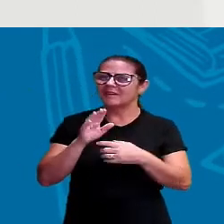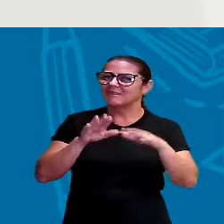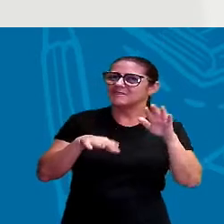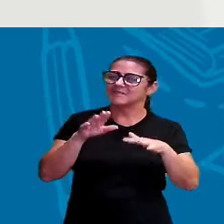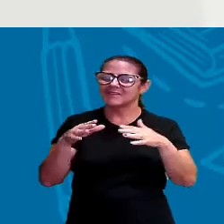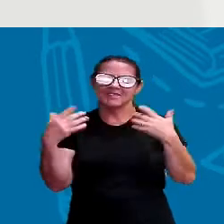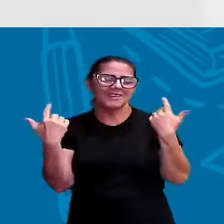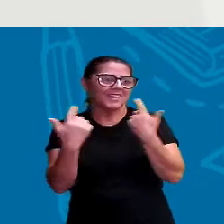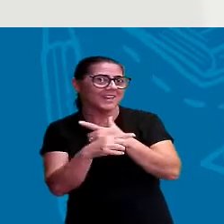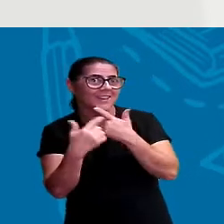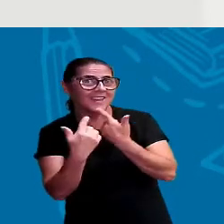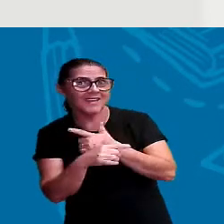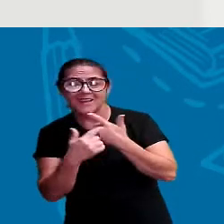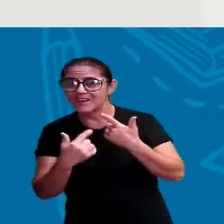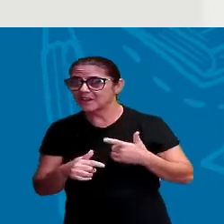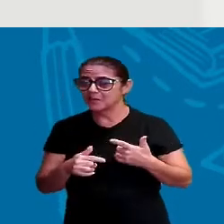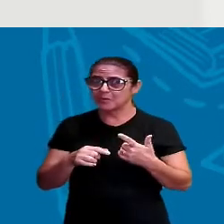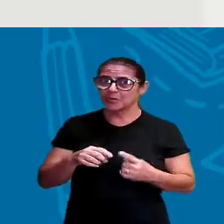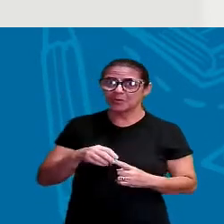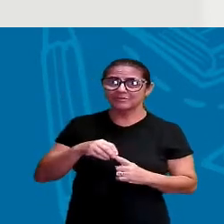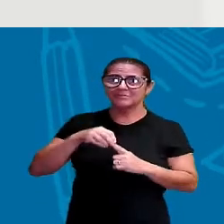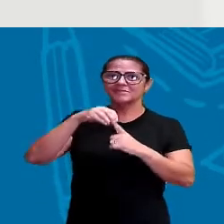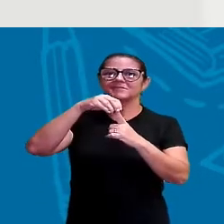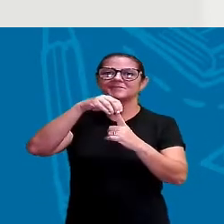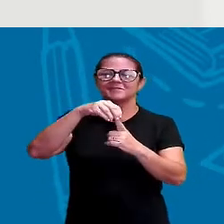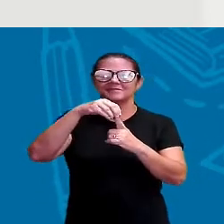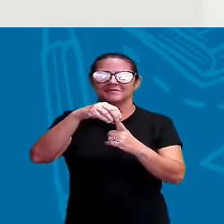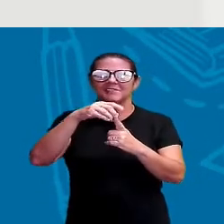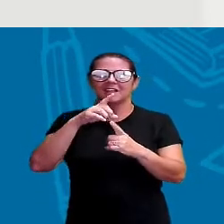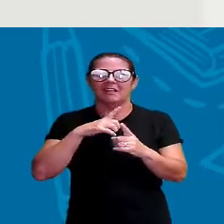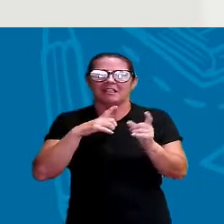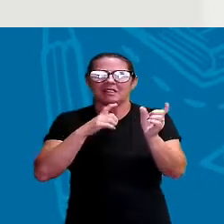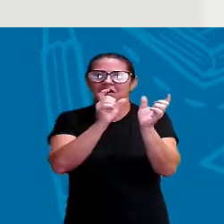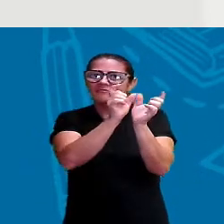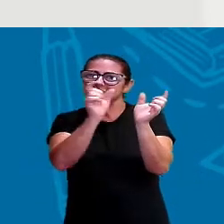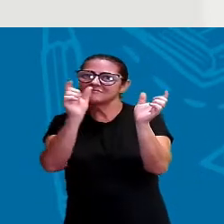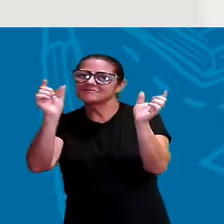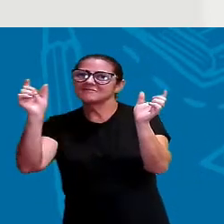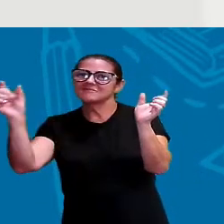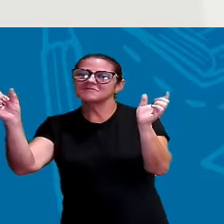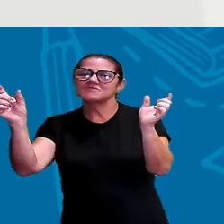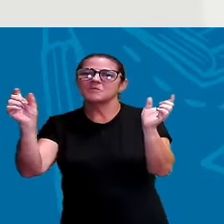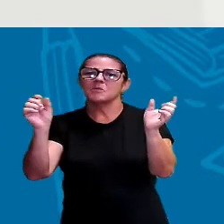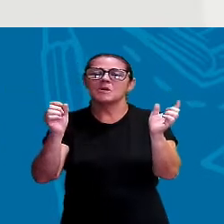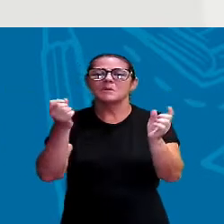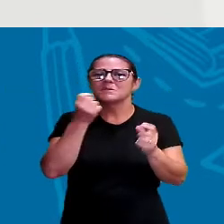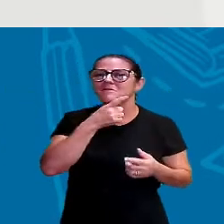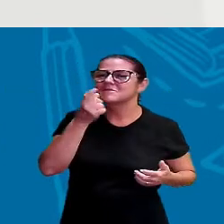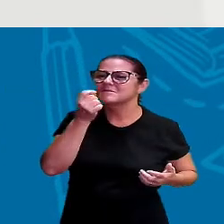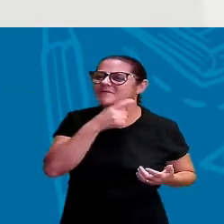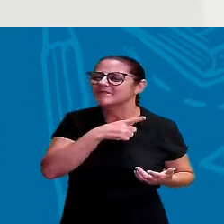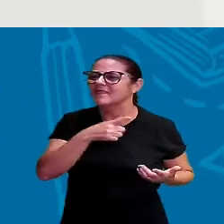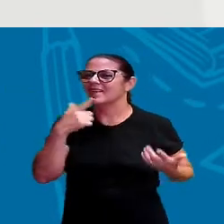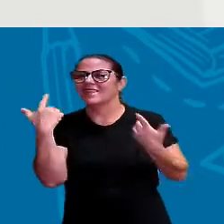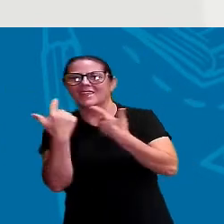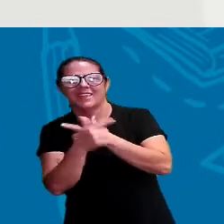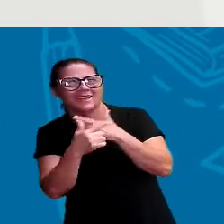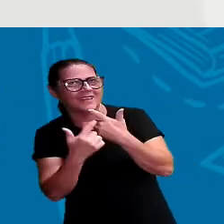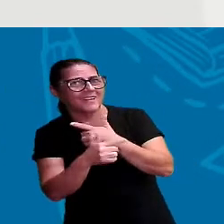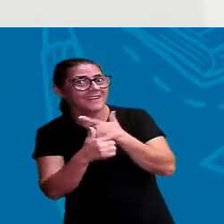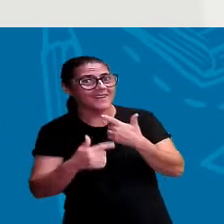risada, porque um dos pontos principais que tem nas tirinhas é exatamente o quê? O humor, é a graça,